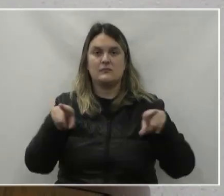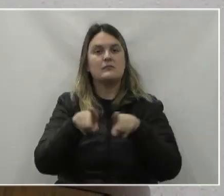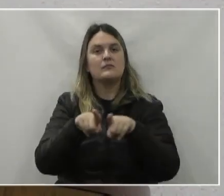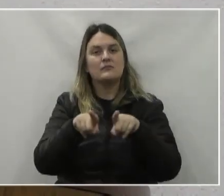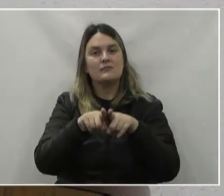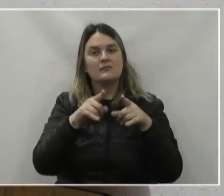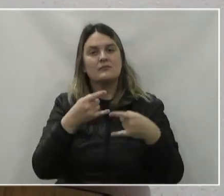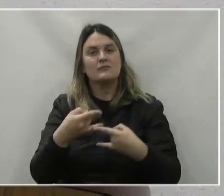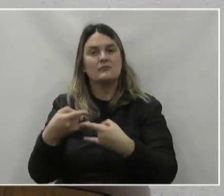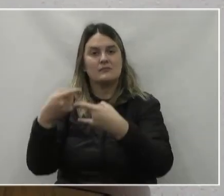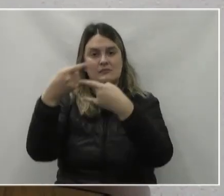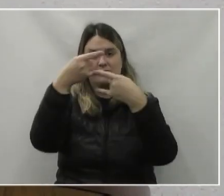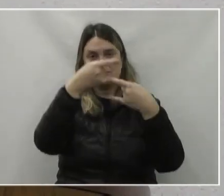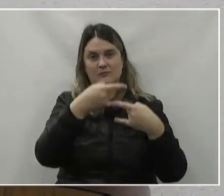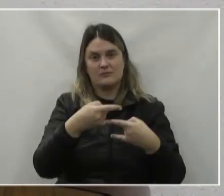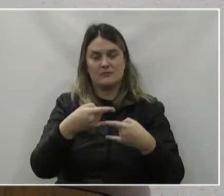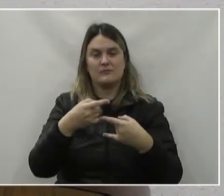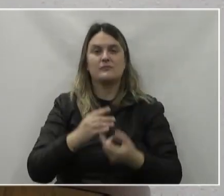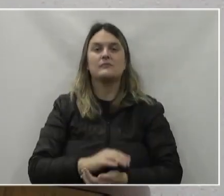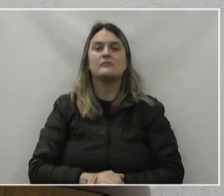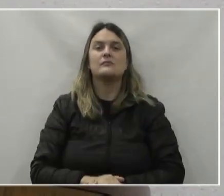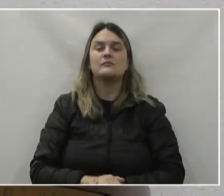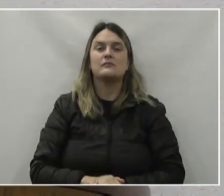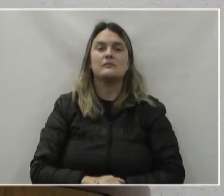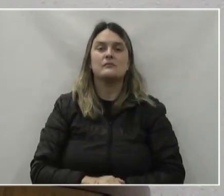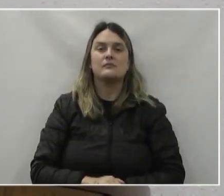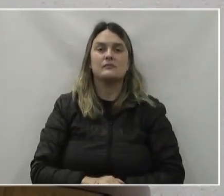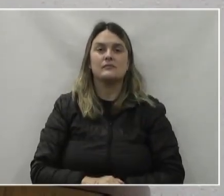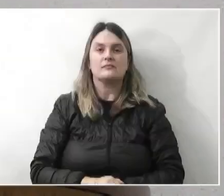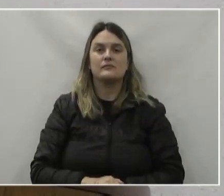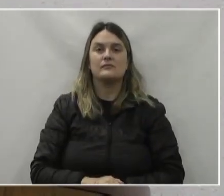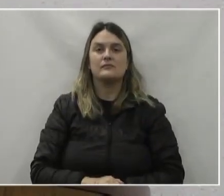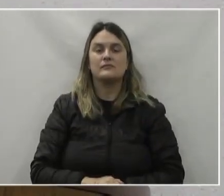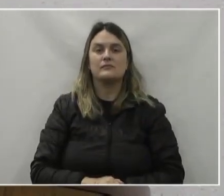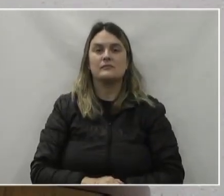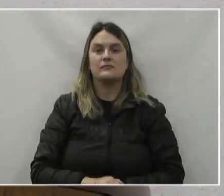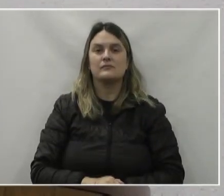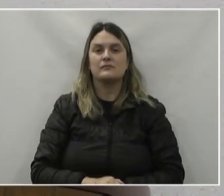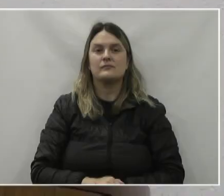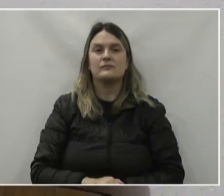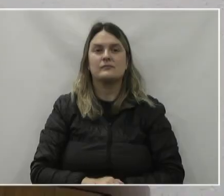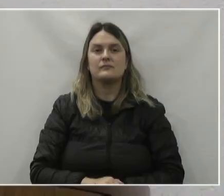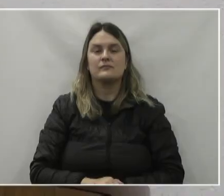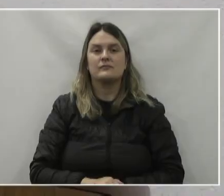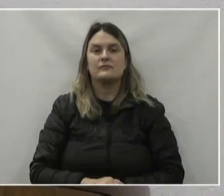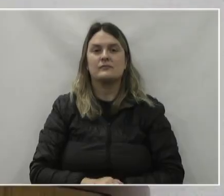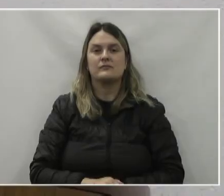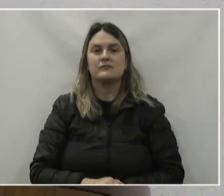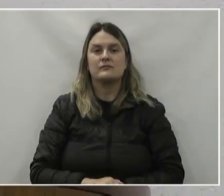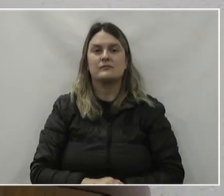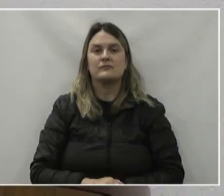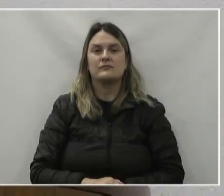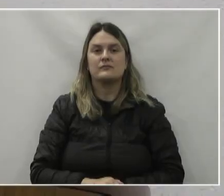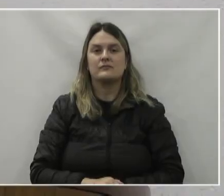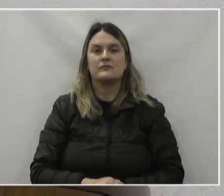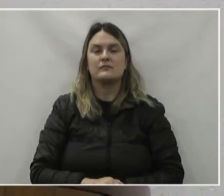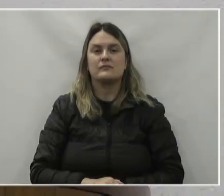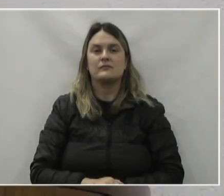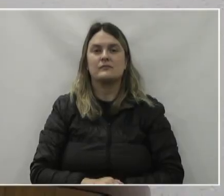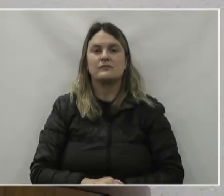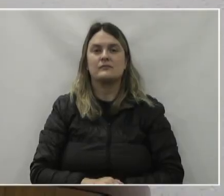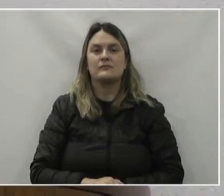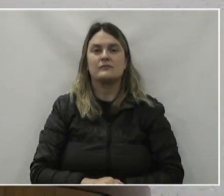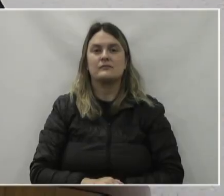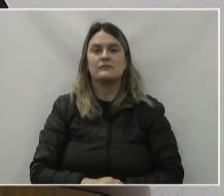nessa noite, bem como cumprimentar quem nos acompanha também pelas redes sociais